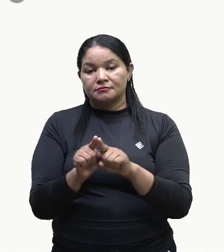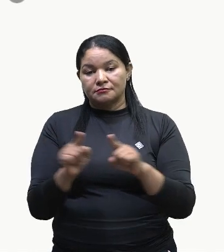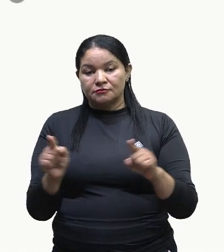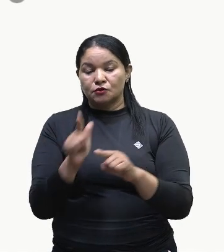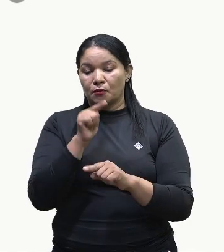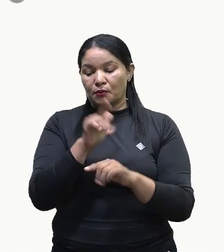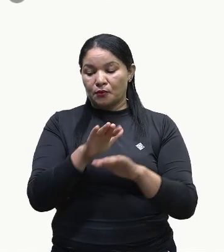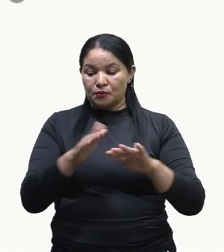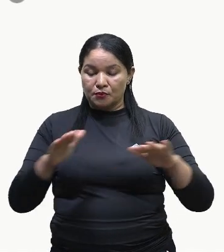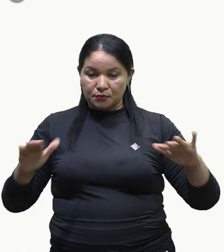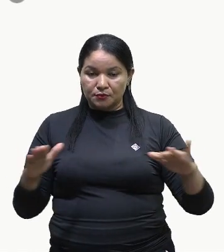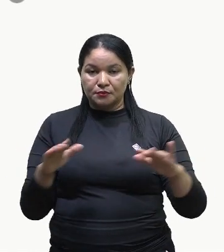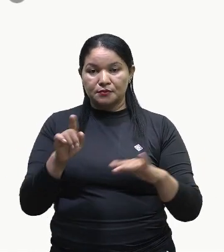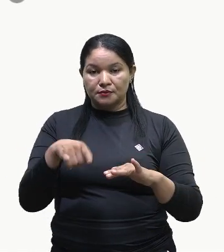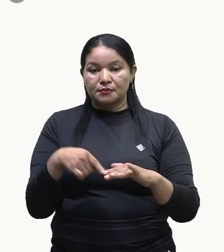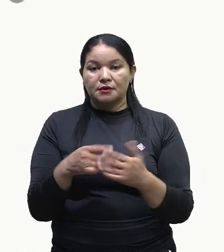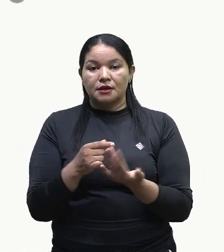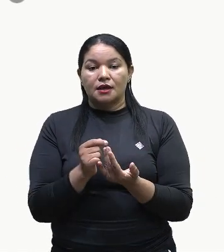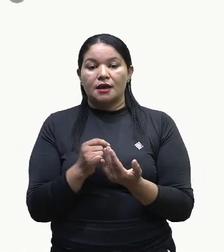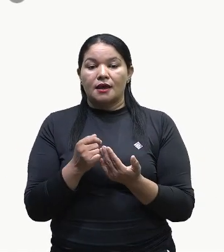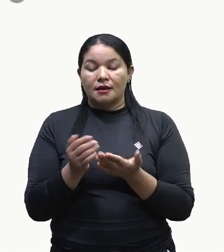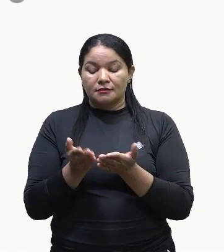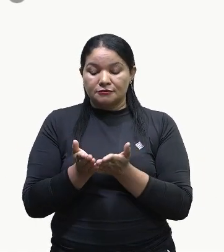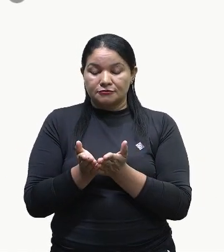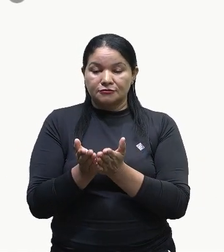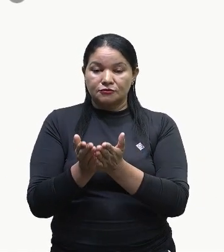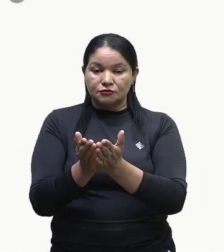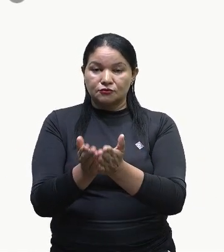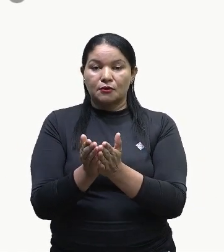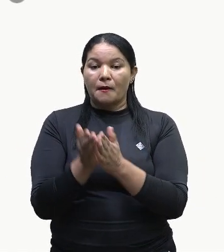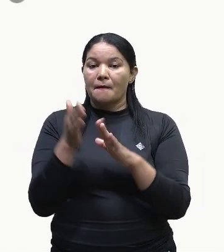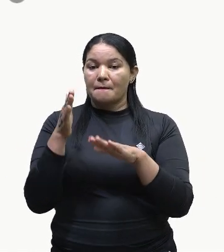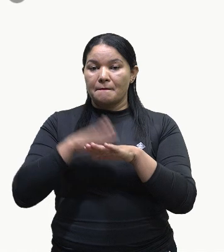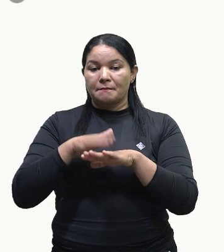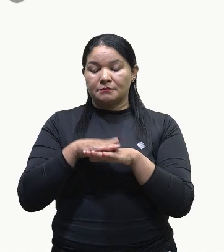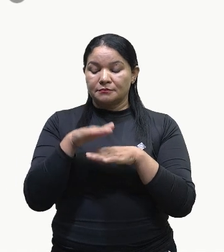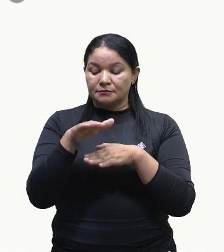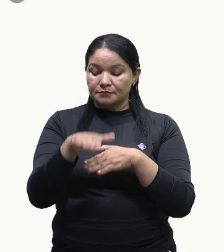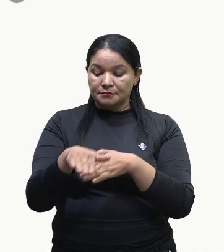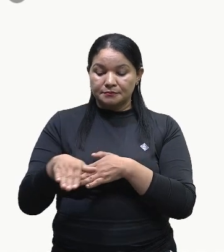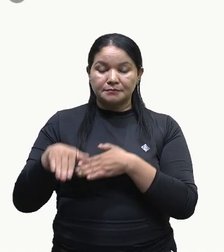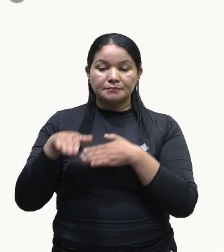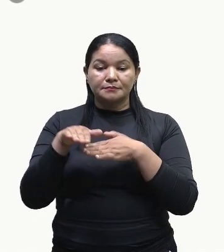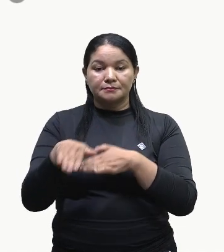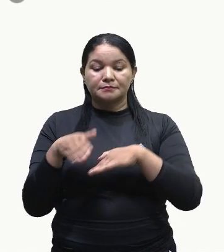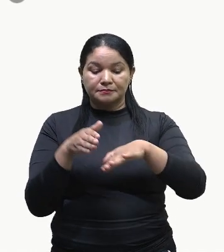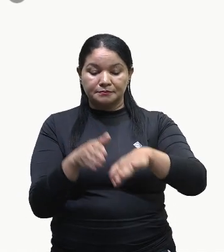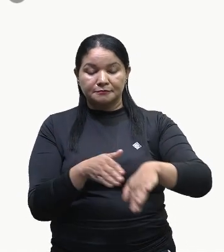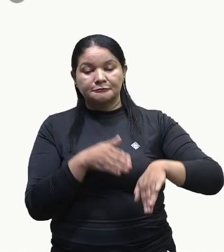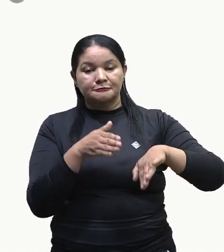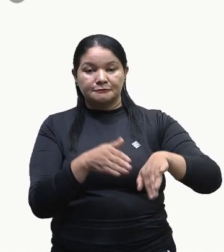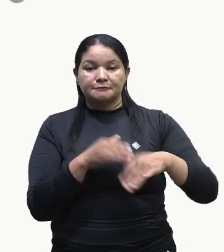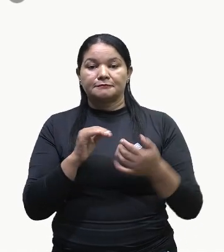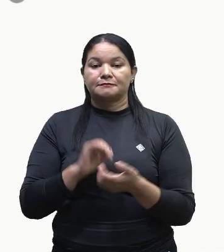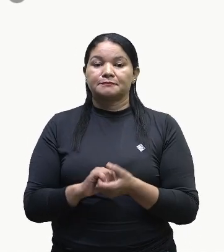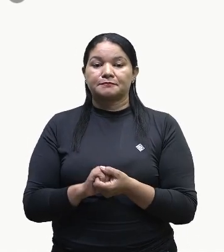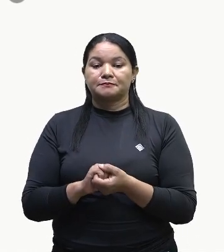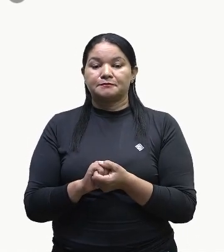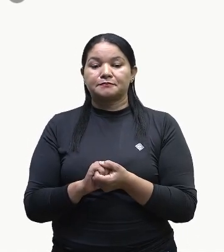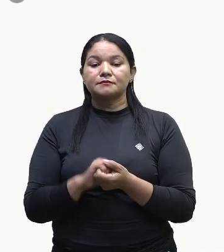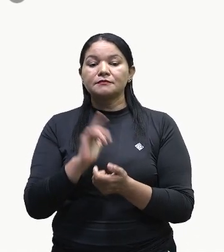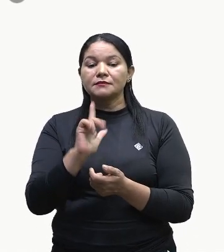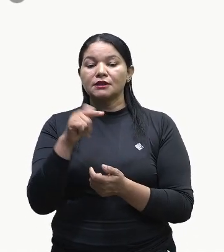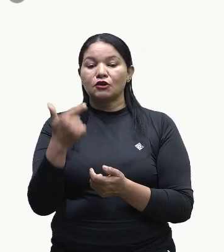é manejada, ou seja, que é conduzida pelas mãos através de remos. Temos a